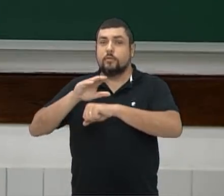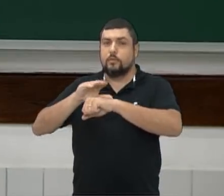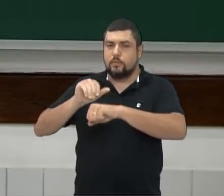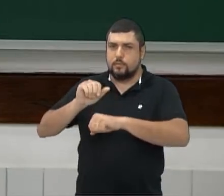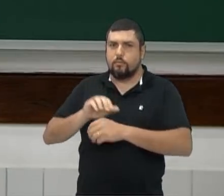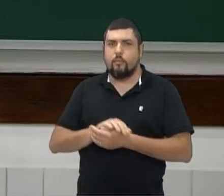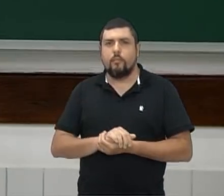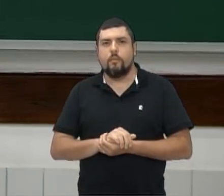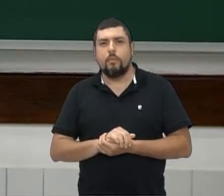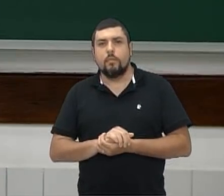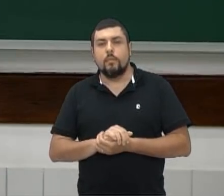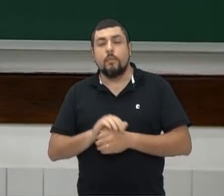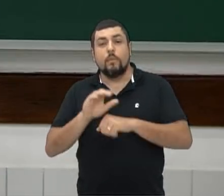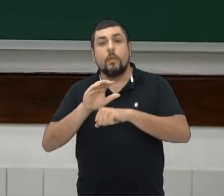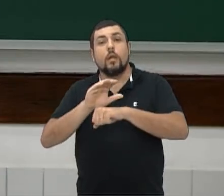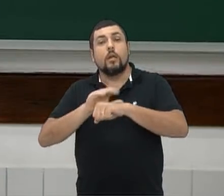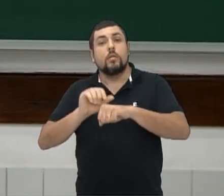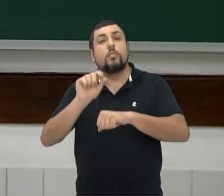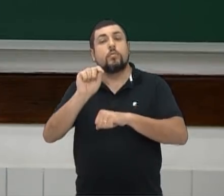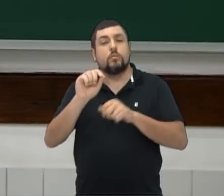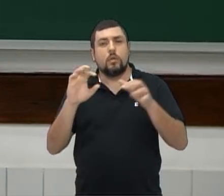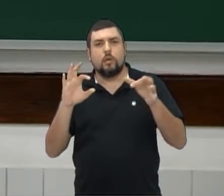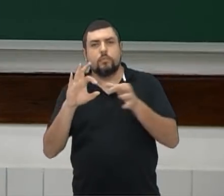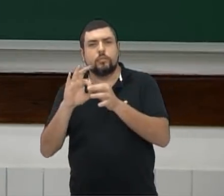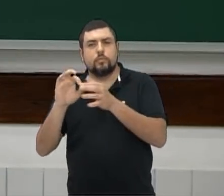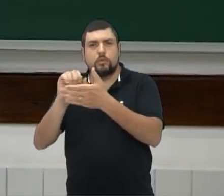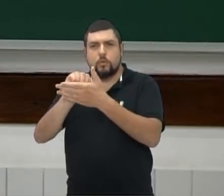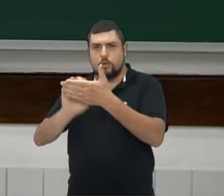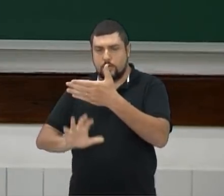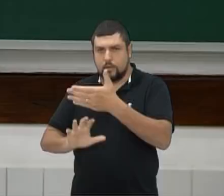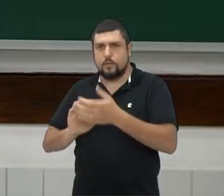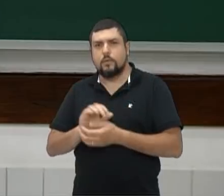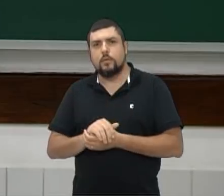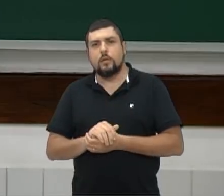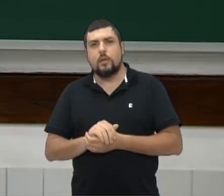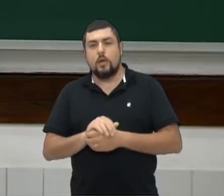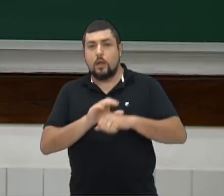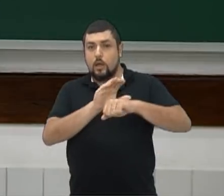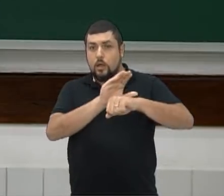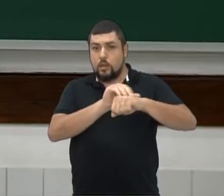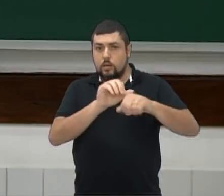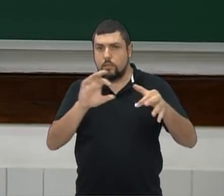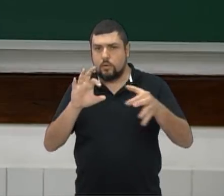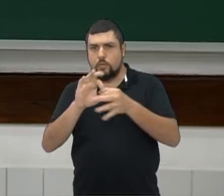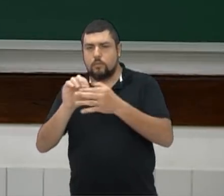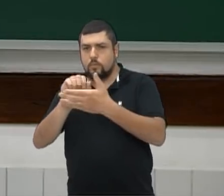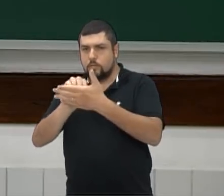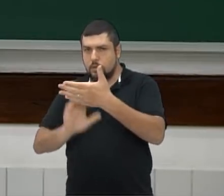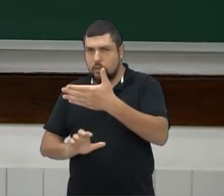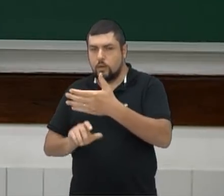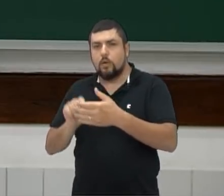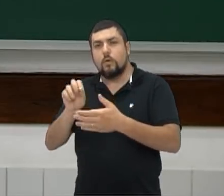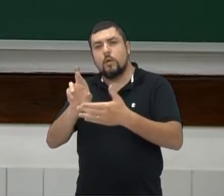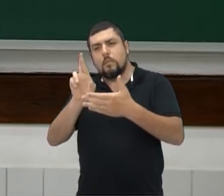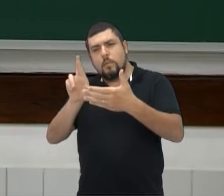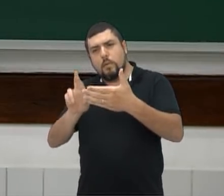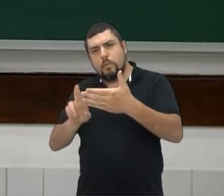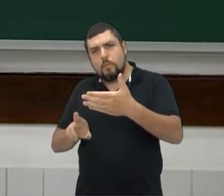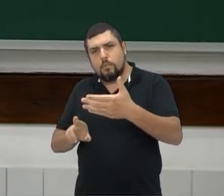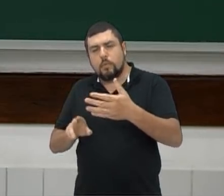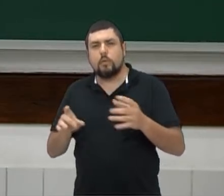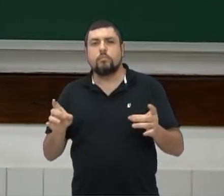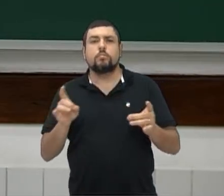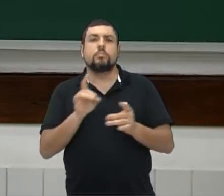Esse link está relacionado com uma atividade. Então você realizando a atividade, para que você possa confirmar a sua